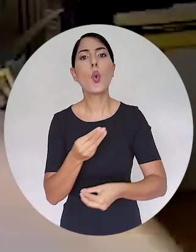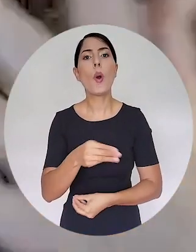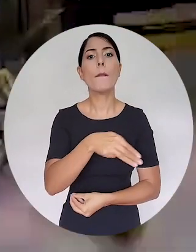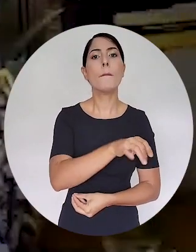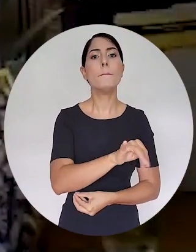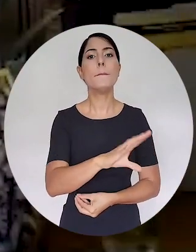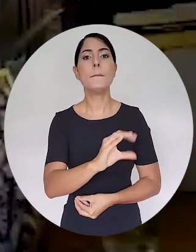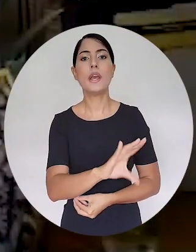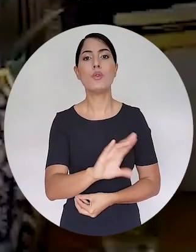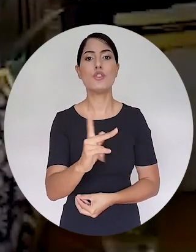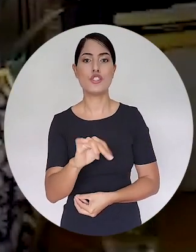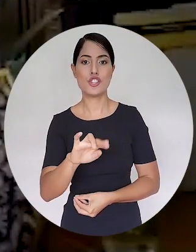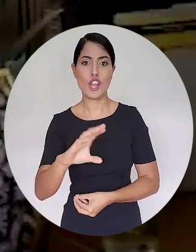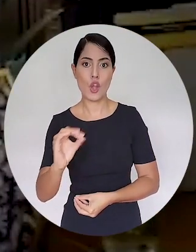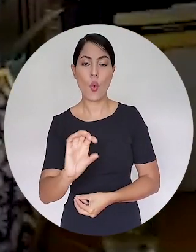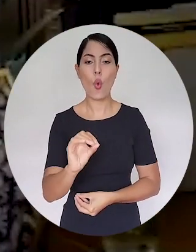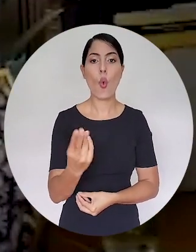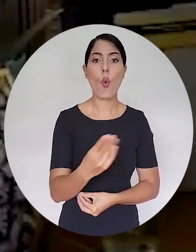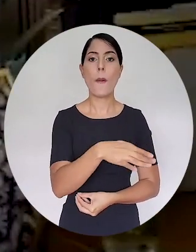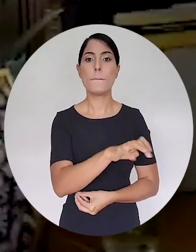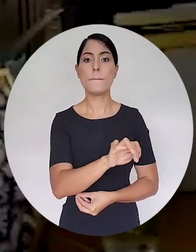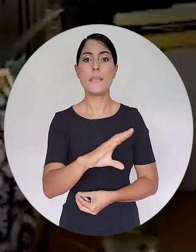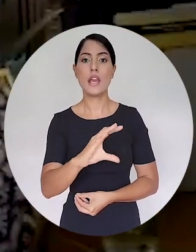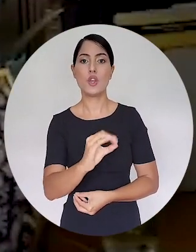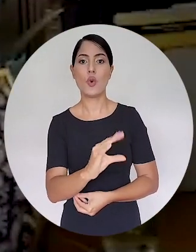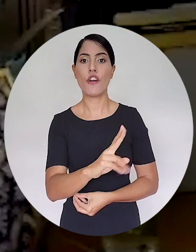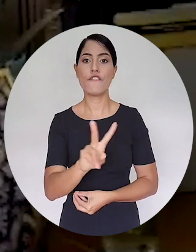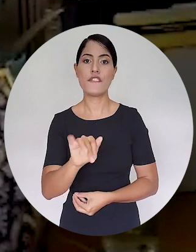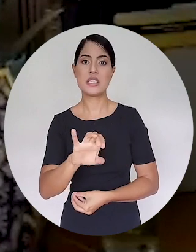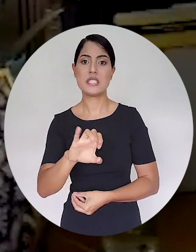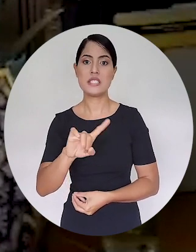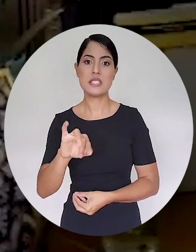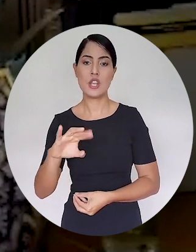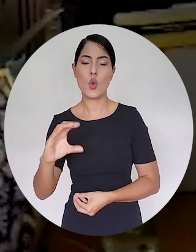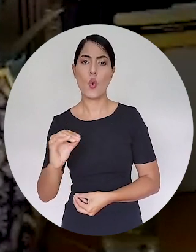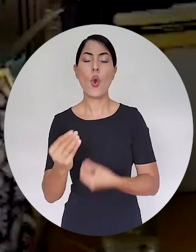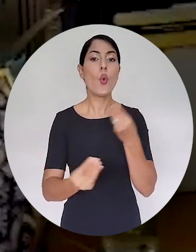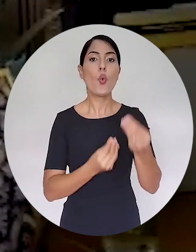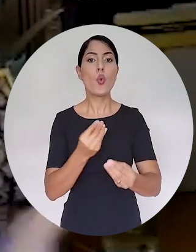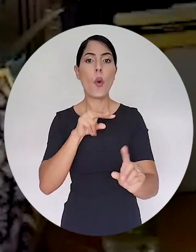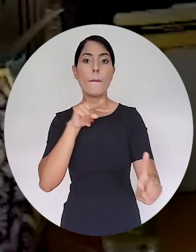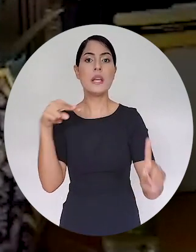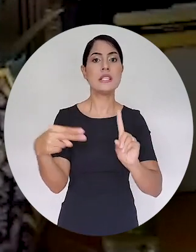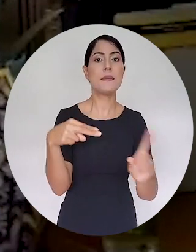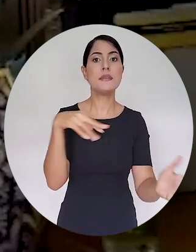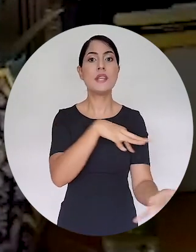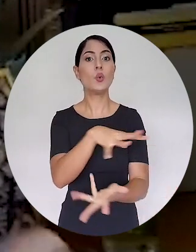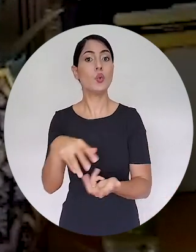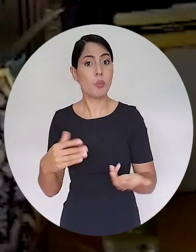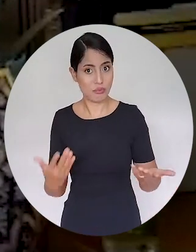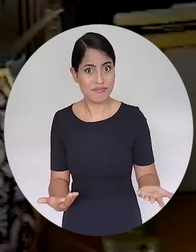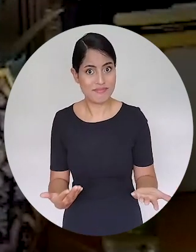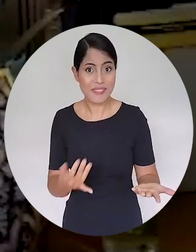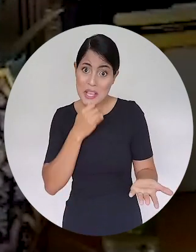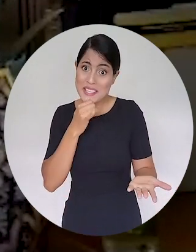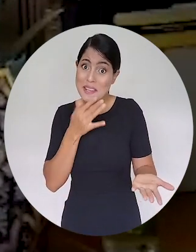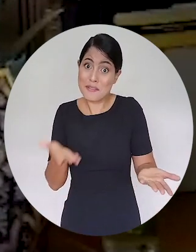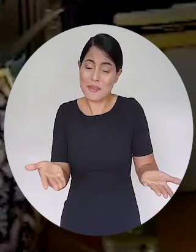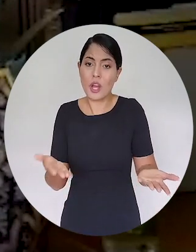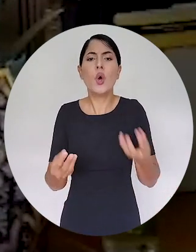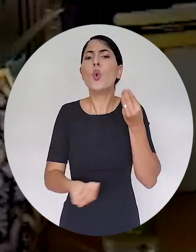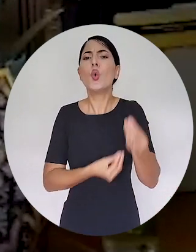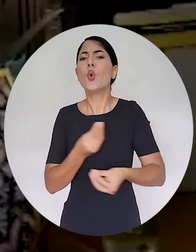fazer para completar ele totalmente. Então, é uma questão de mudança de como ver o mundo, e eu acho que a